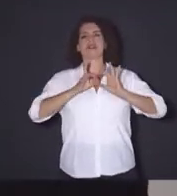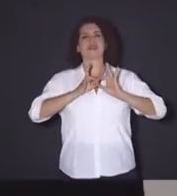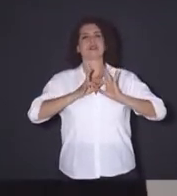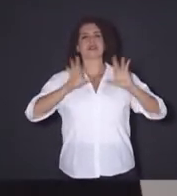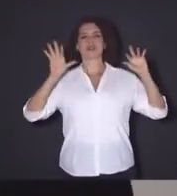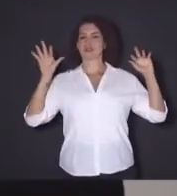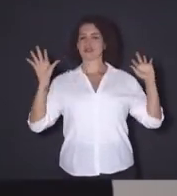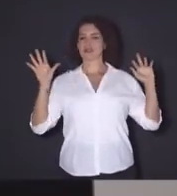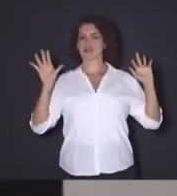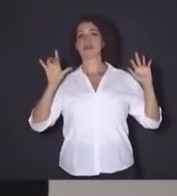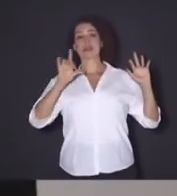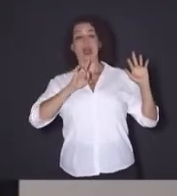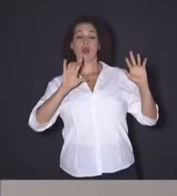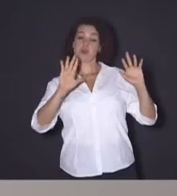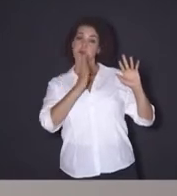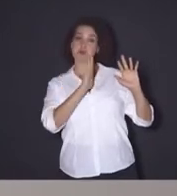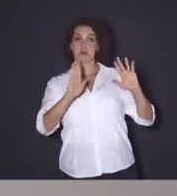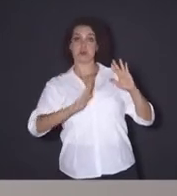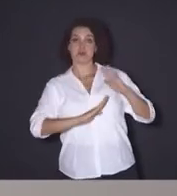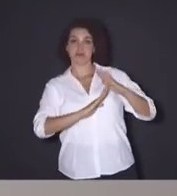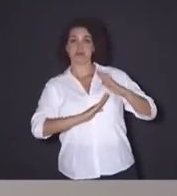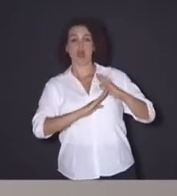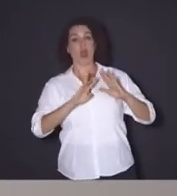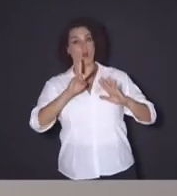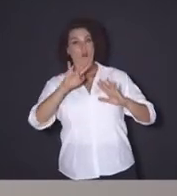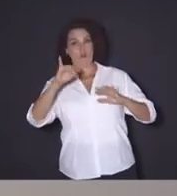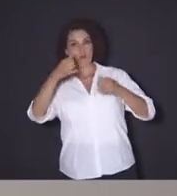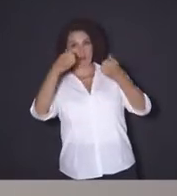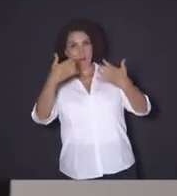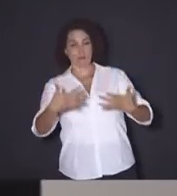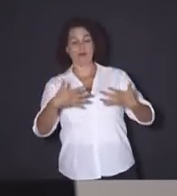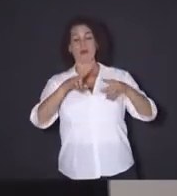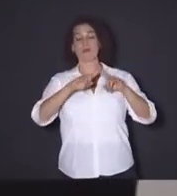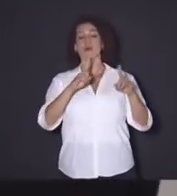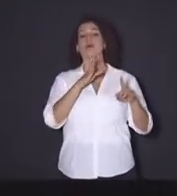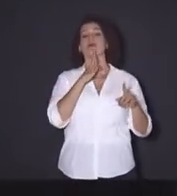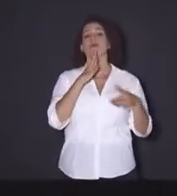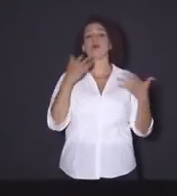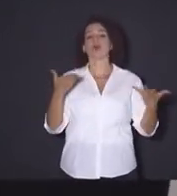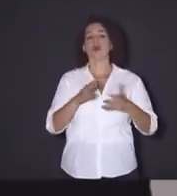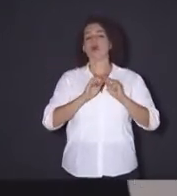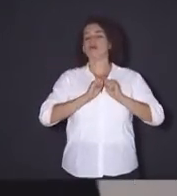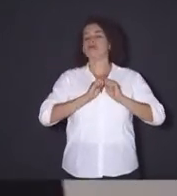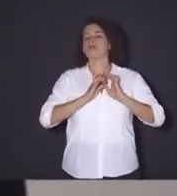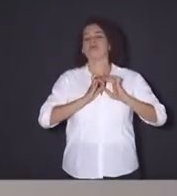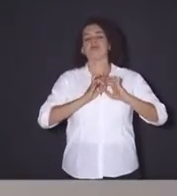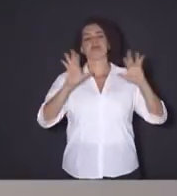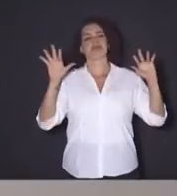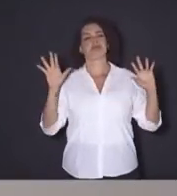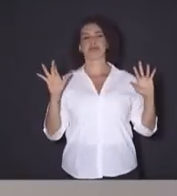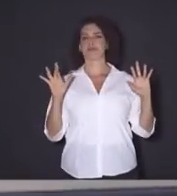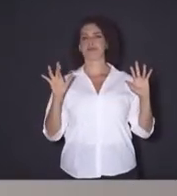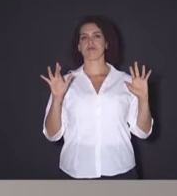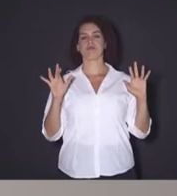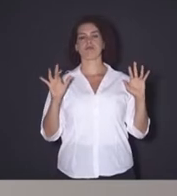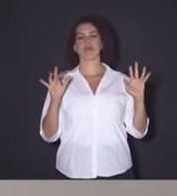obviamente, com algumas restrições, que eu comento daqui a pouco, mas o conhecimento hoje está disponível, de certa maneira, para uma